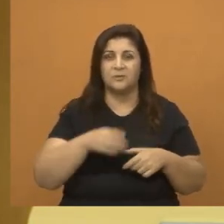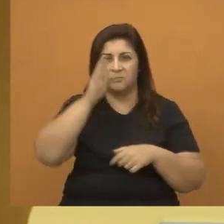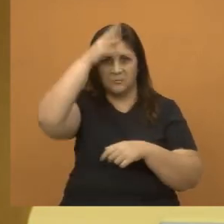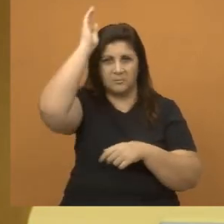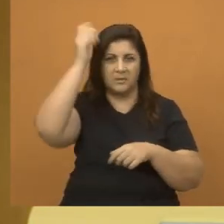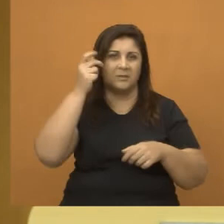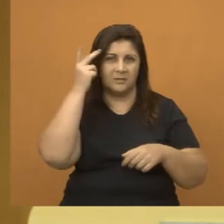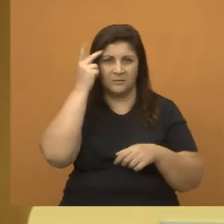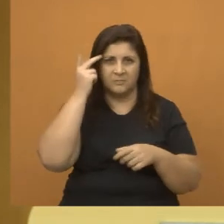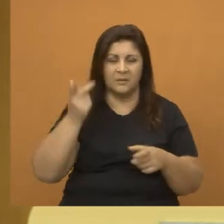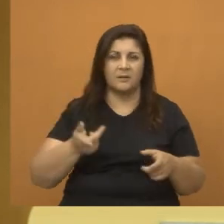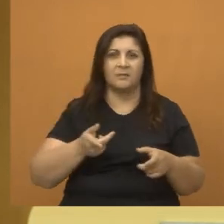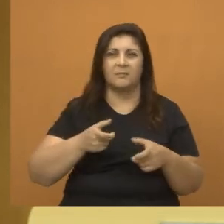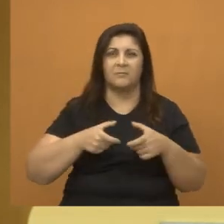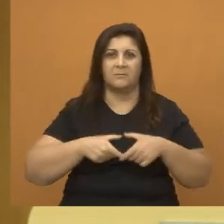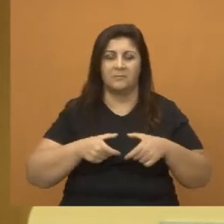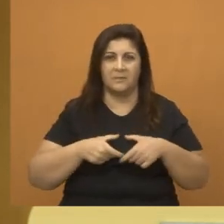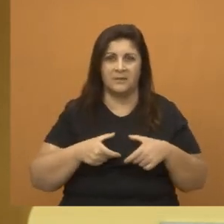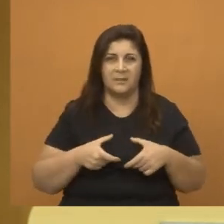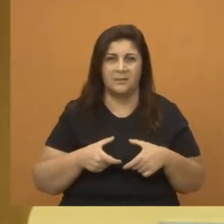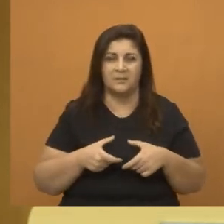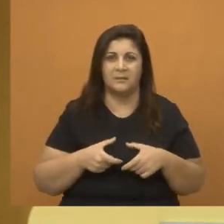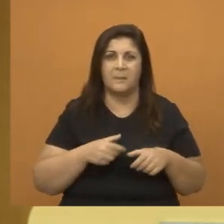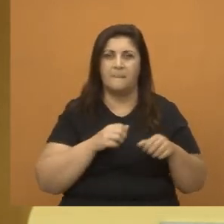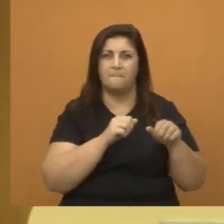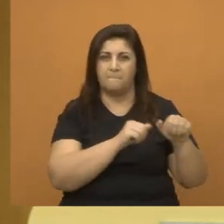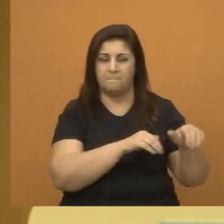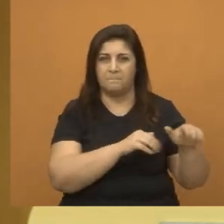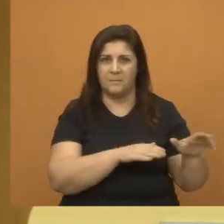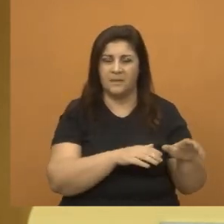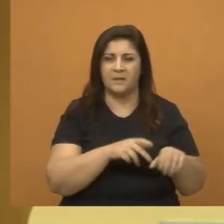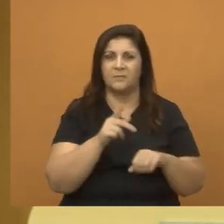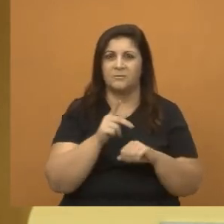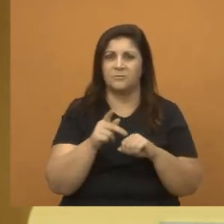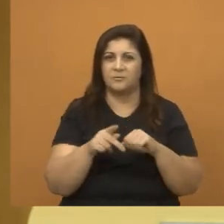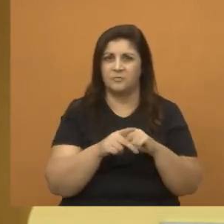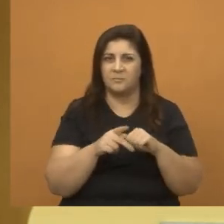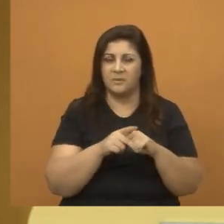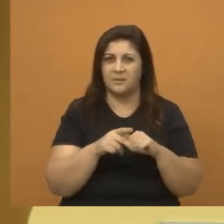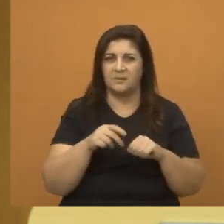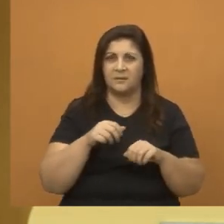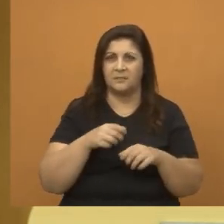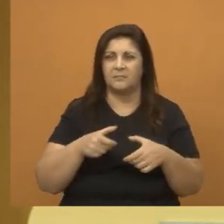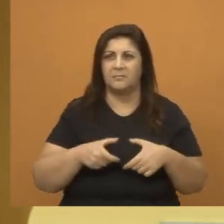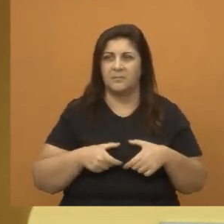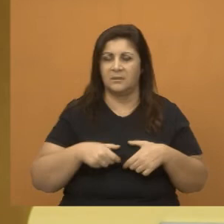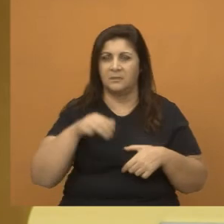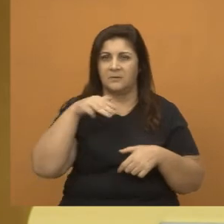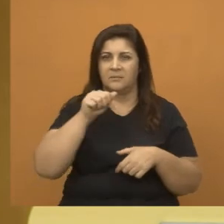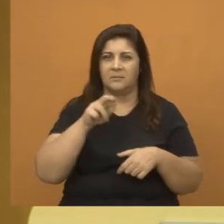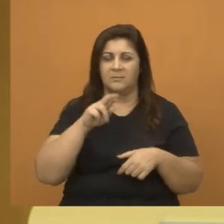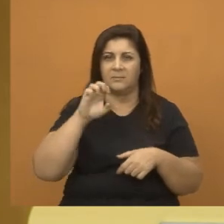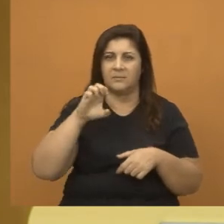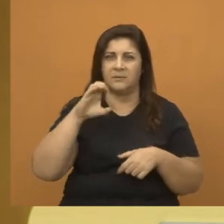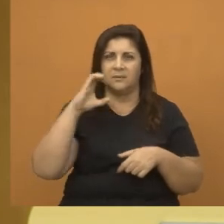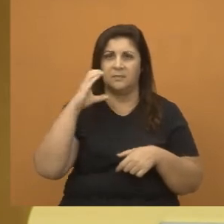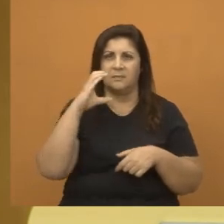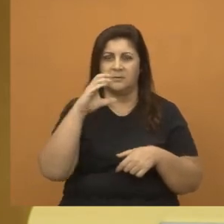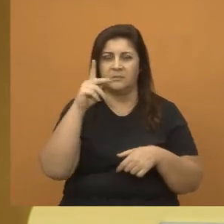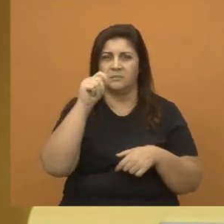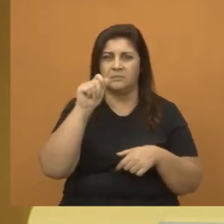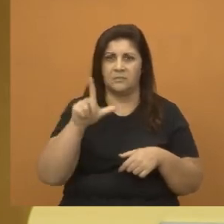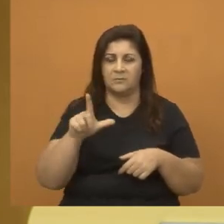medalha militar de bronze medalha militar de prata medalha marechal medalha de serviços